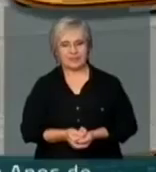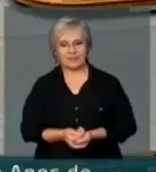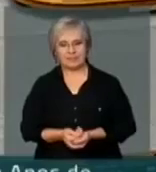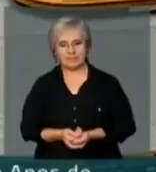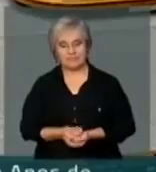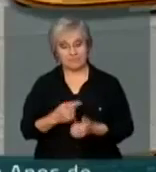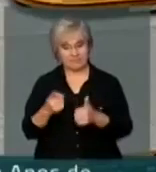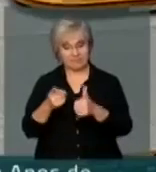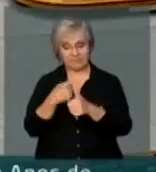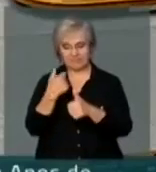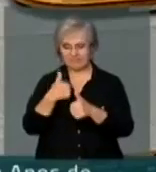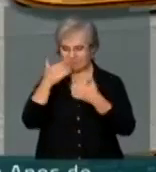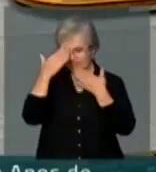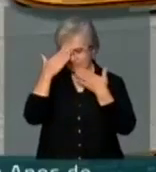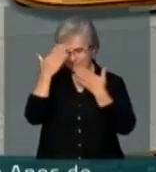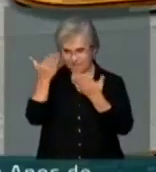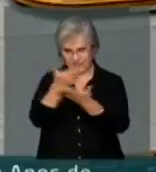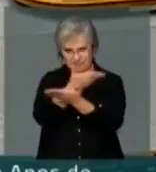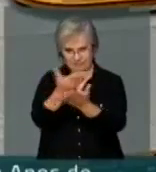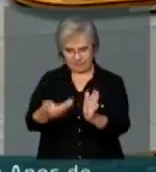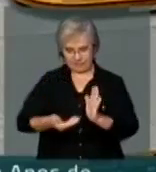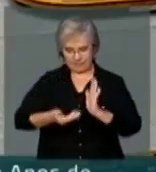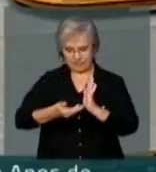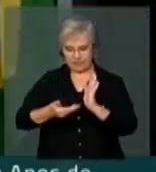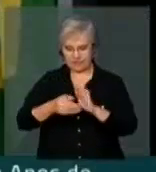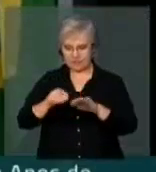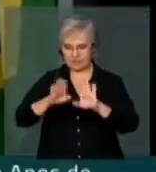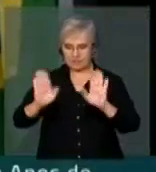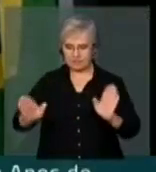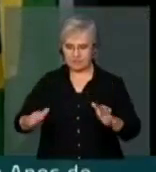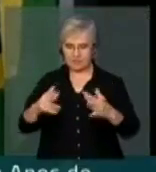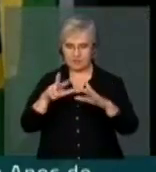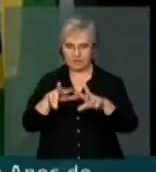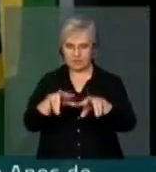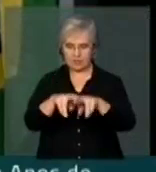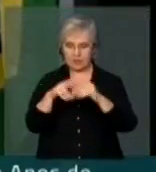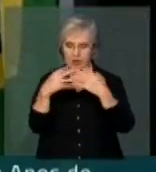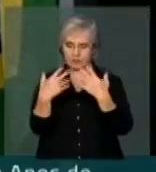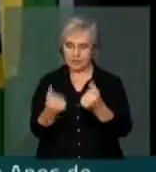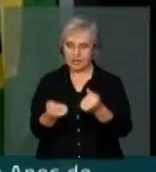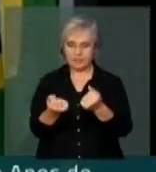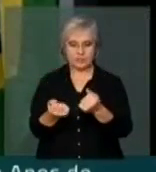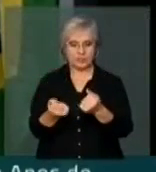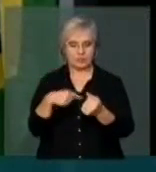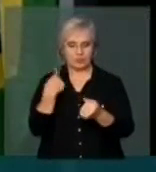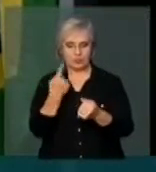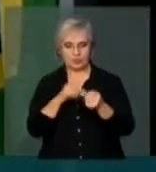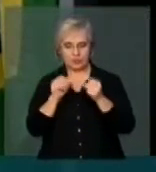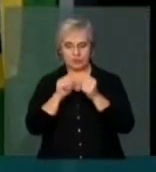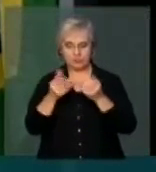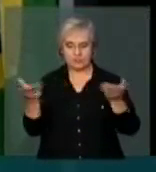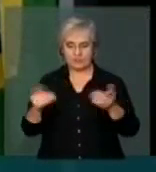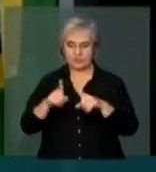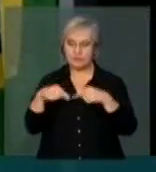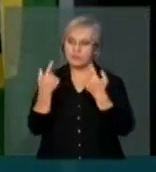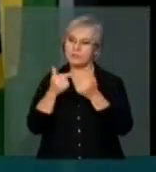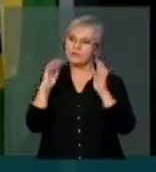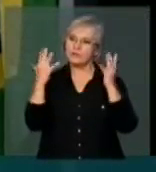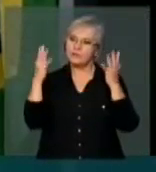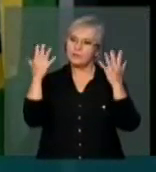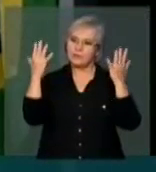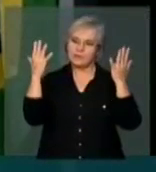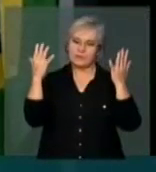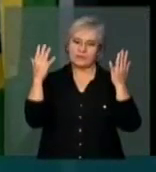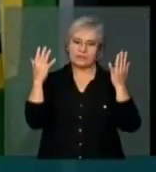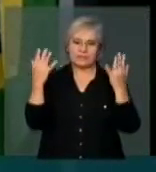quero agradecer à mesa da Casa pela aprovação do requerimento que nos possibilita a realização desta sessão solene